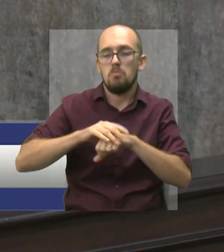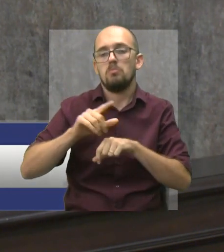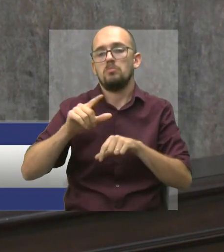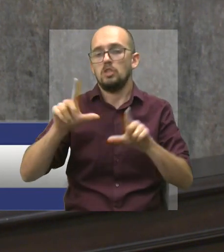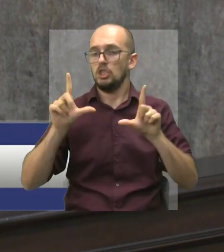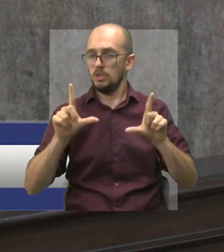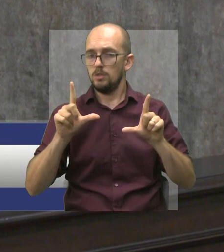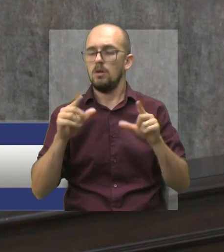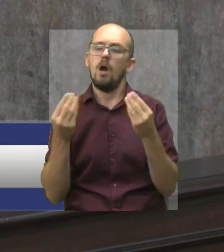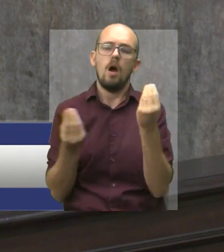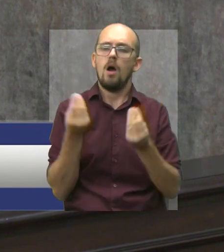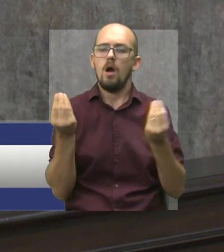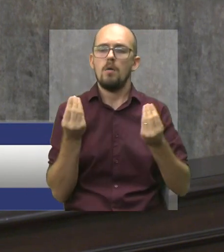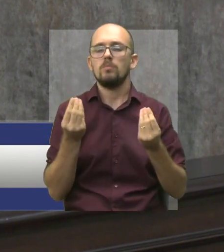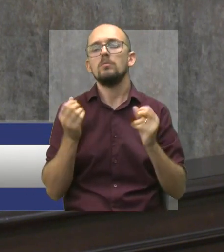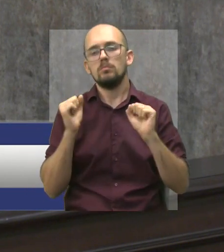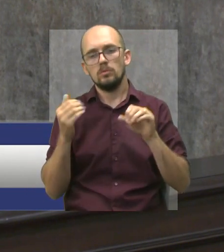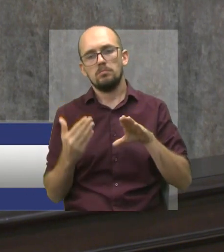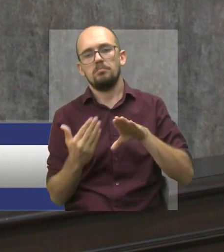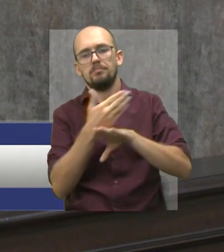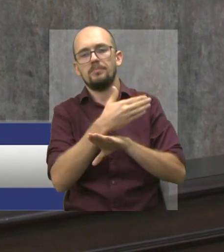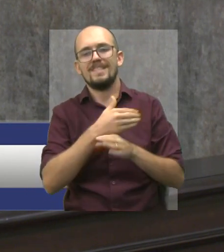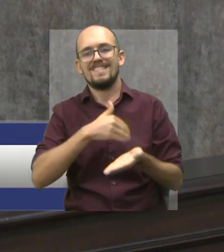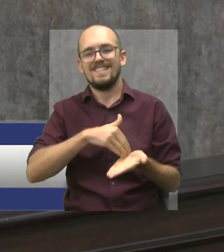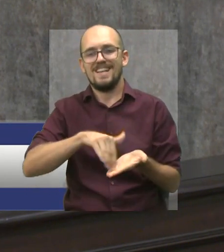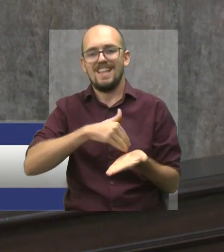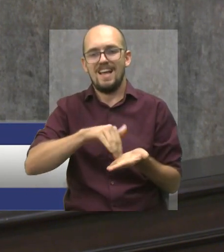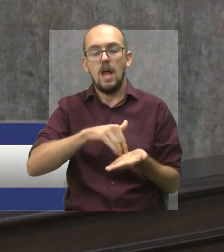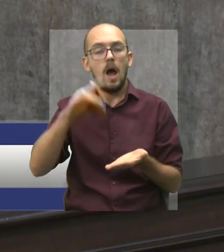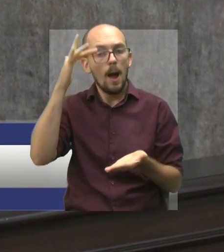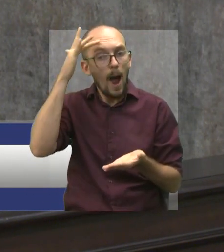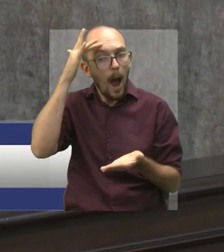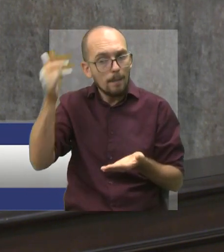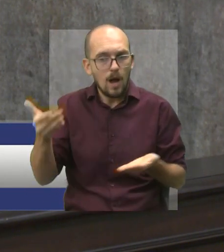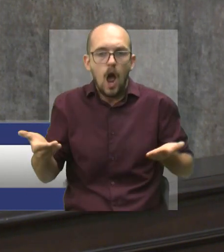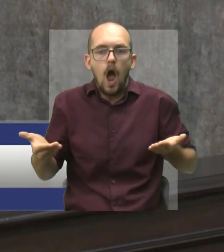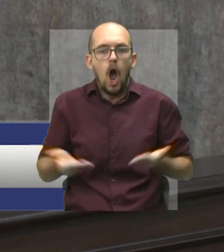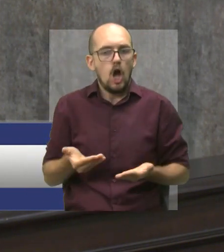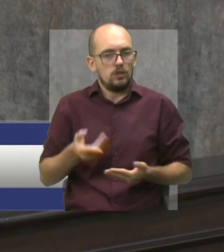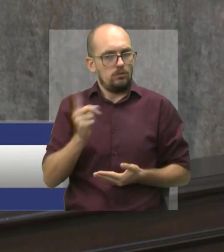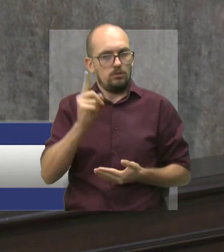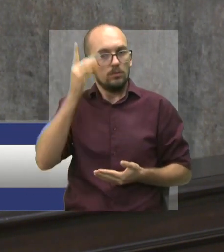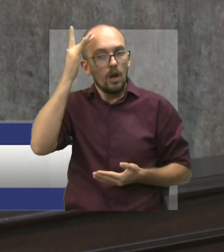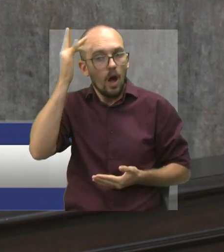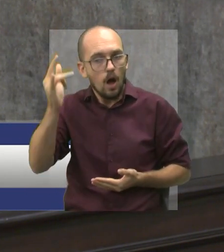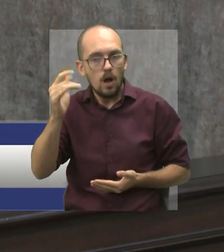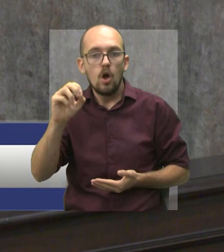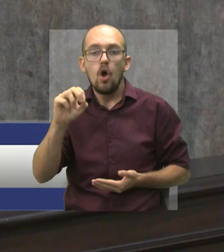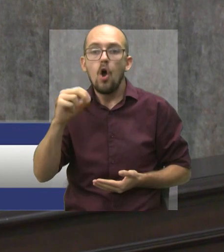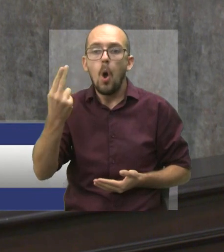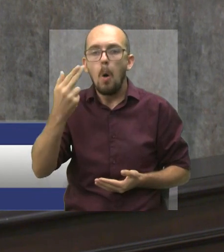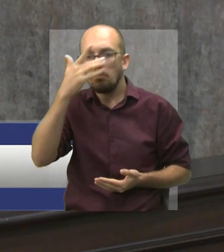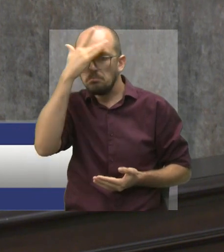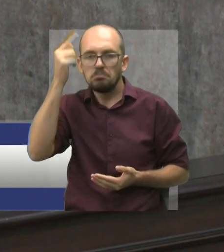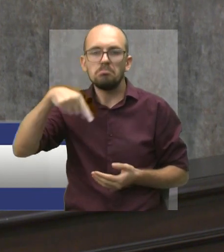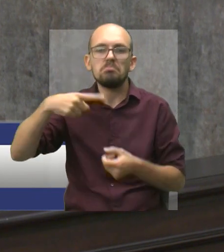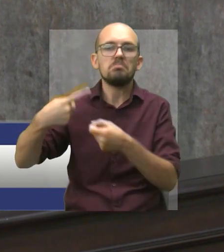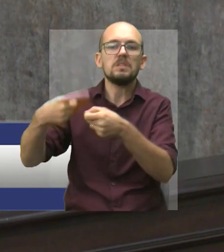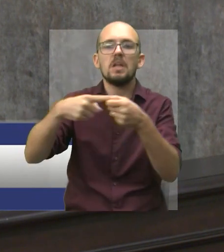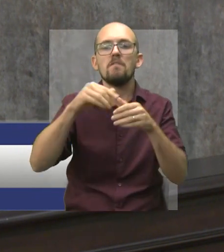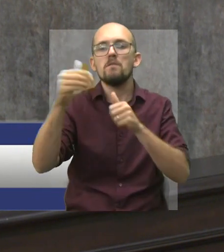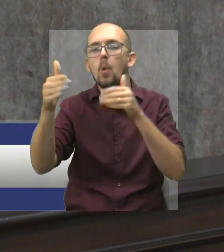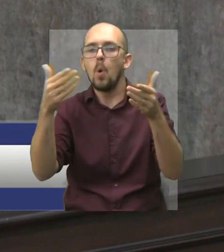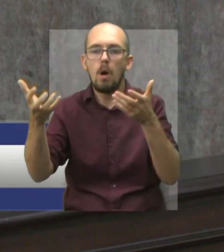vocês devem procurar a secretaria aqui da Câmara Municipal a partir de amanhã, ou para quem for de fora, ou até mesmo aqui da cidade de Jaú, quiser